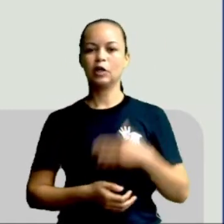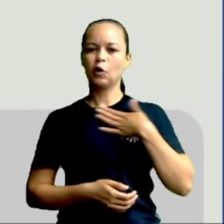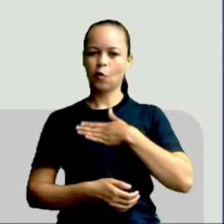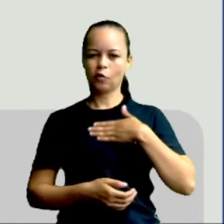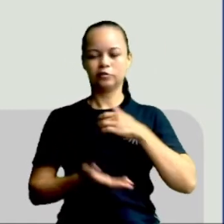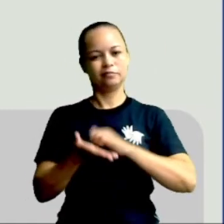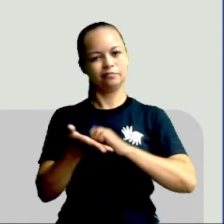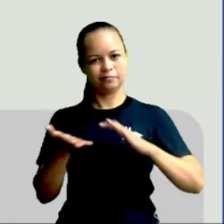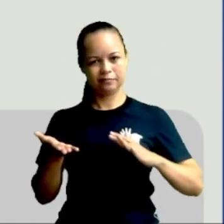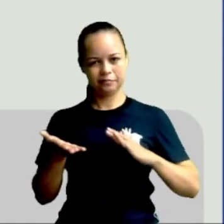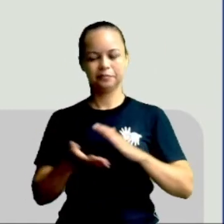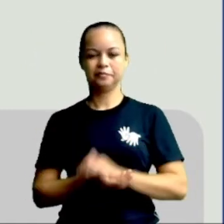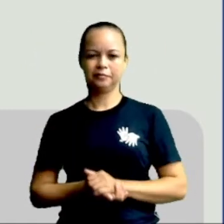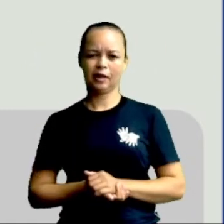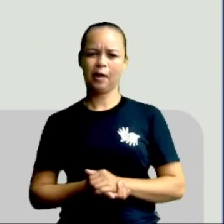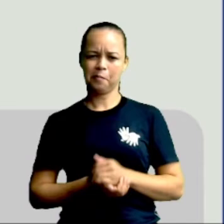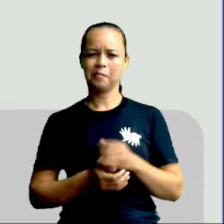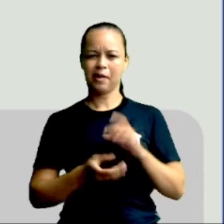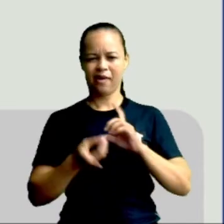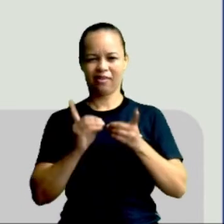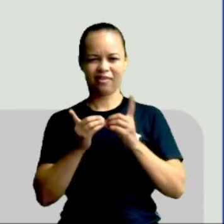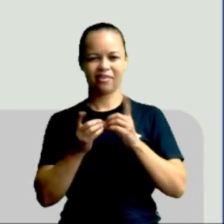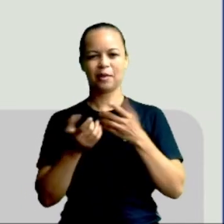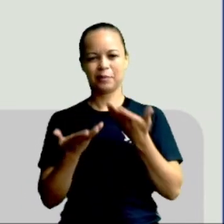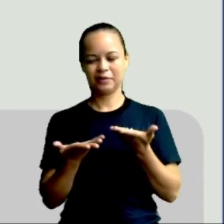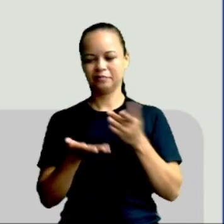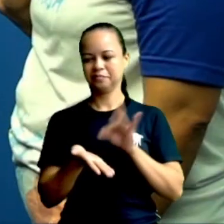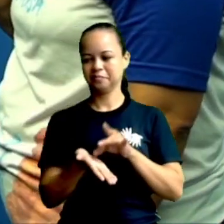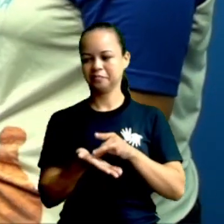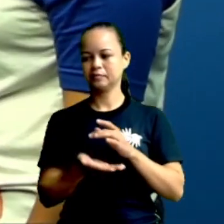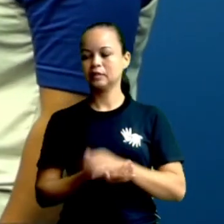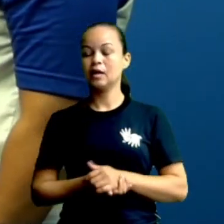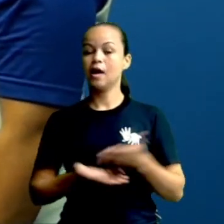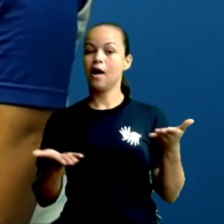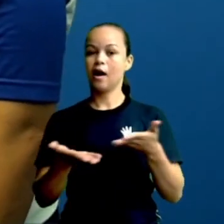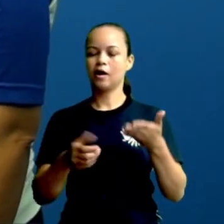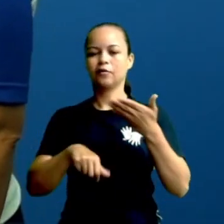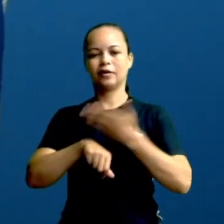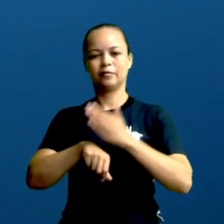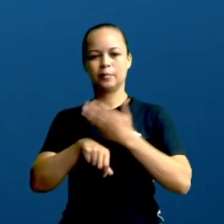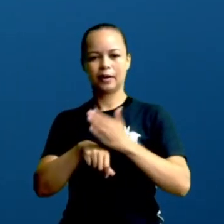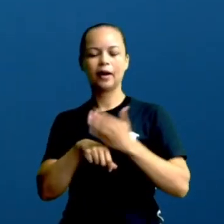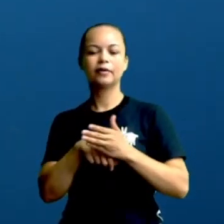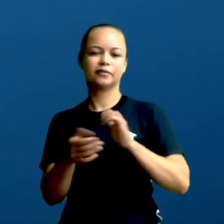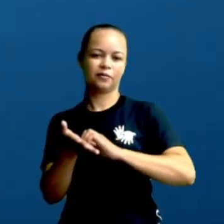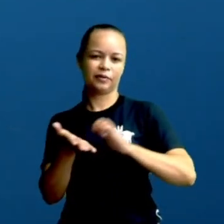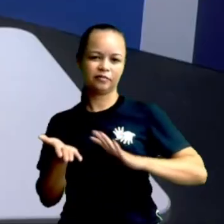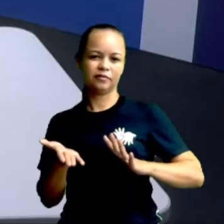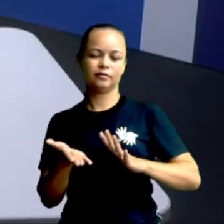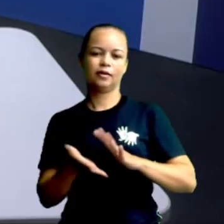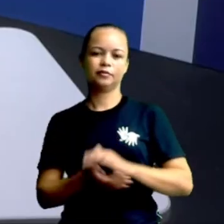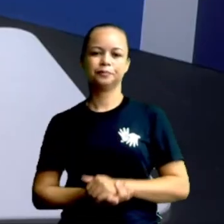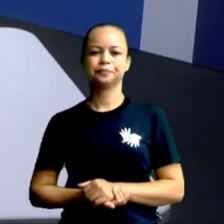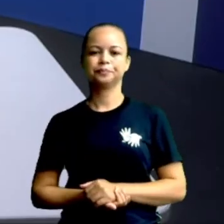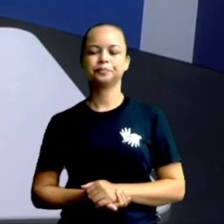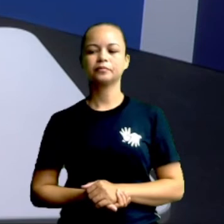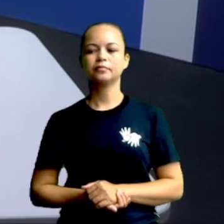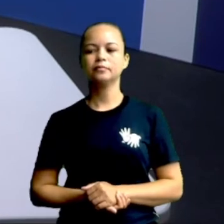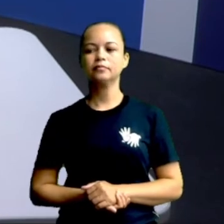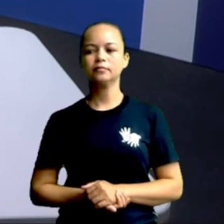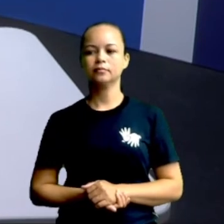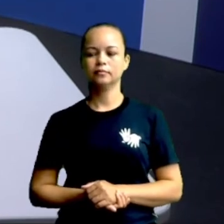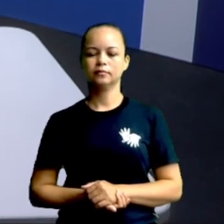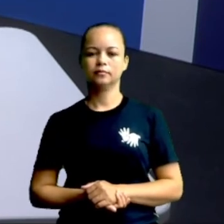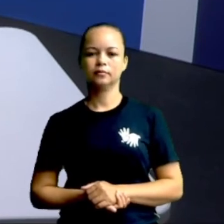Gostaram da atividade? Bem dinâmica, né? E agora a gente vai fazer uma atividade prática com vocês, tá bom? Olha só,